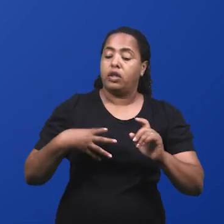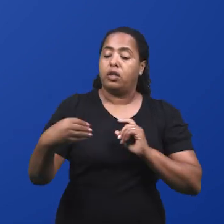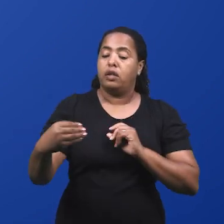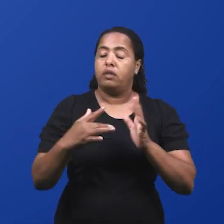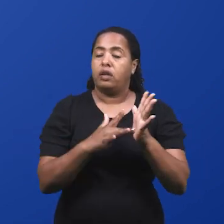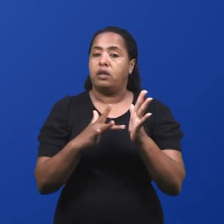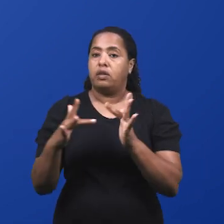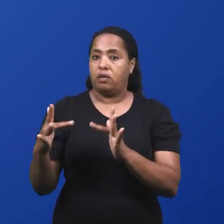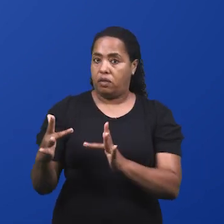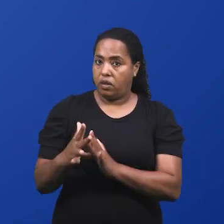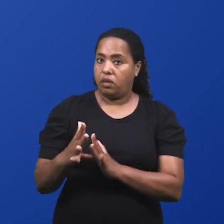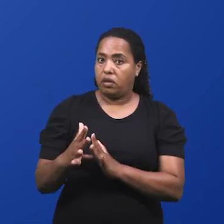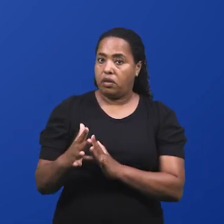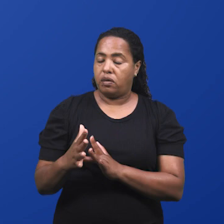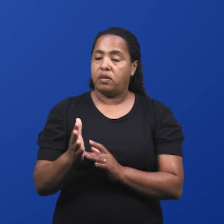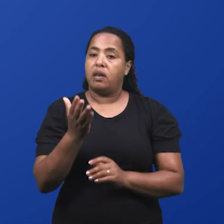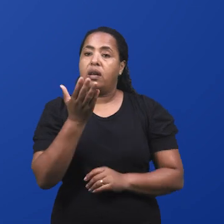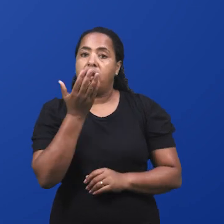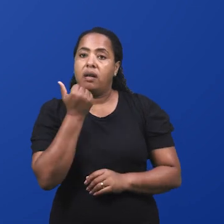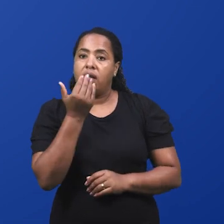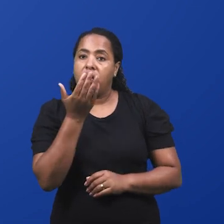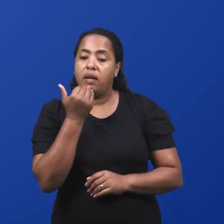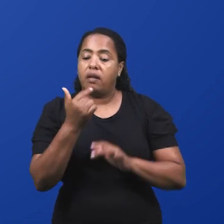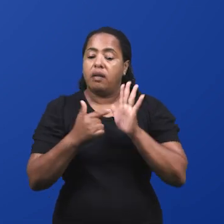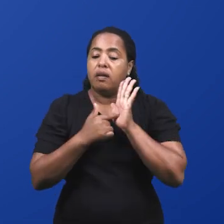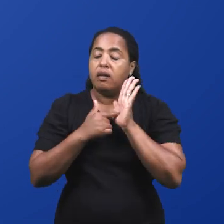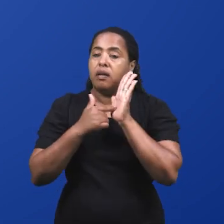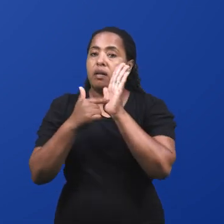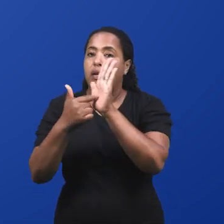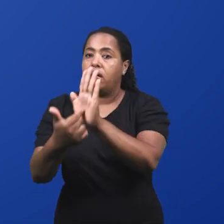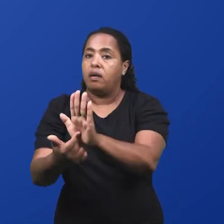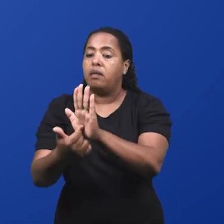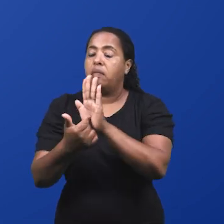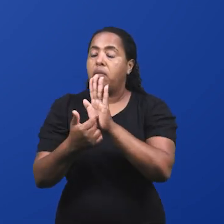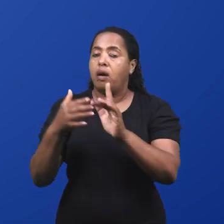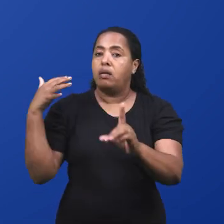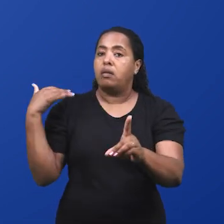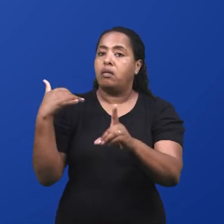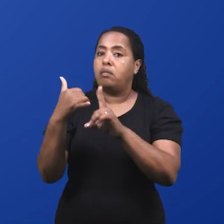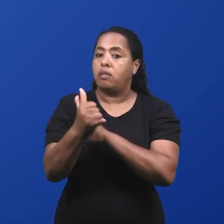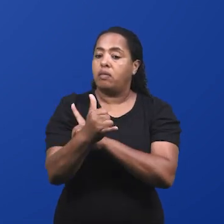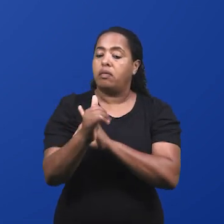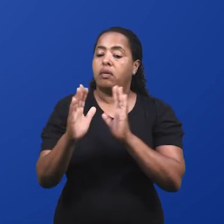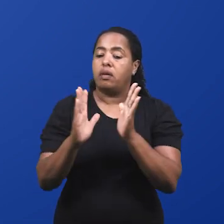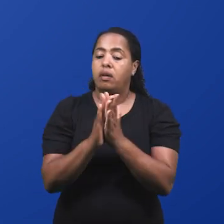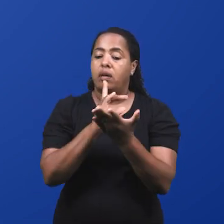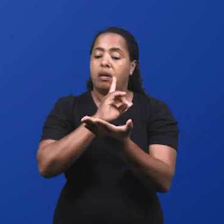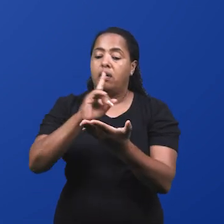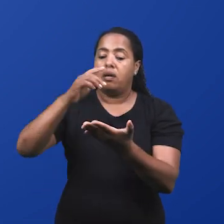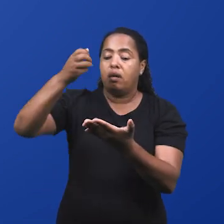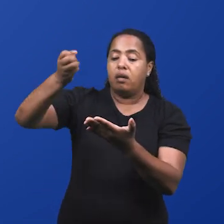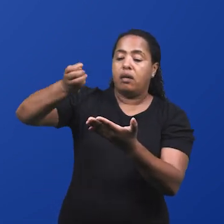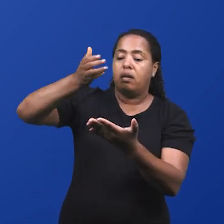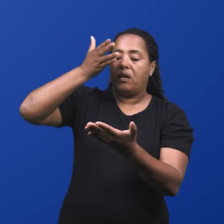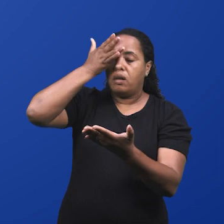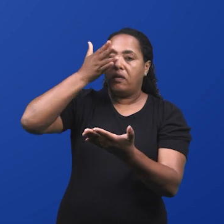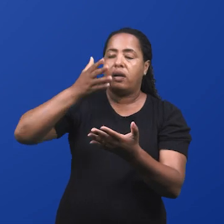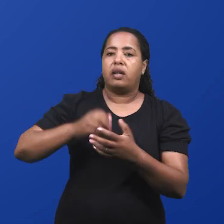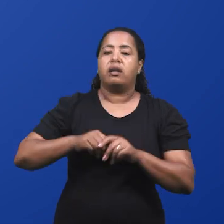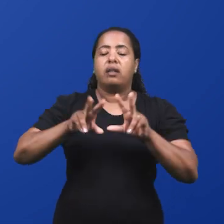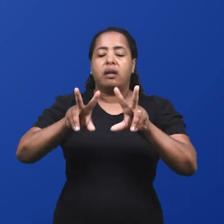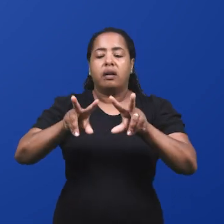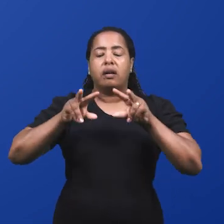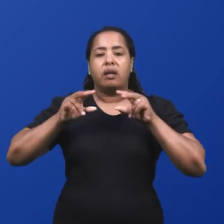Jordão, que aponta profeticamente para o Filho, Jesus. O alimento, que aponta